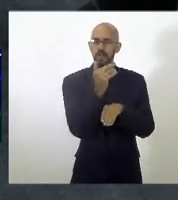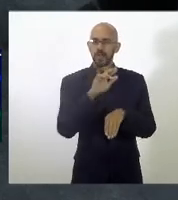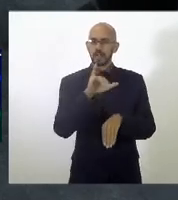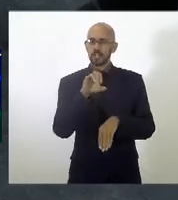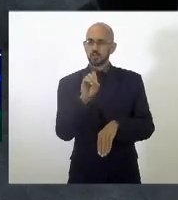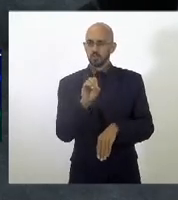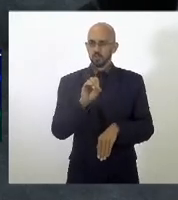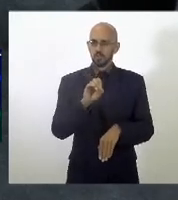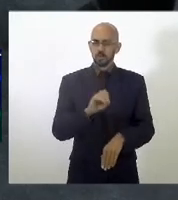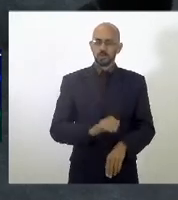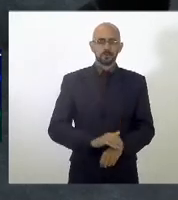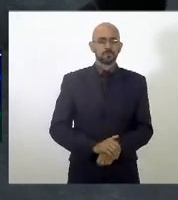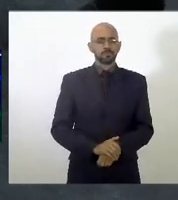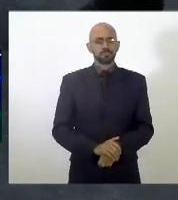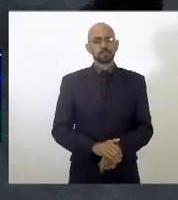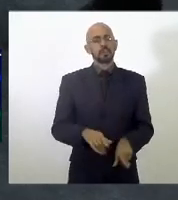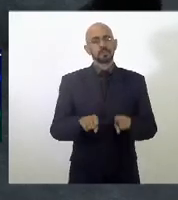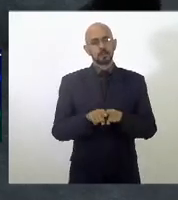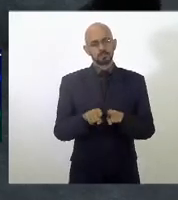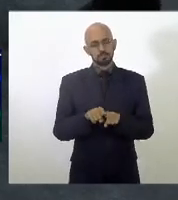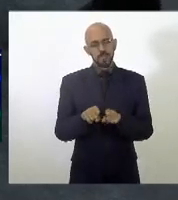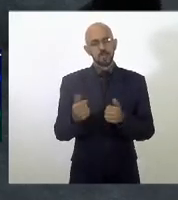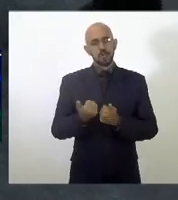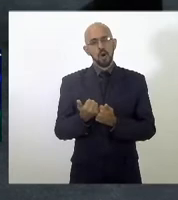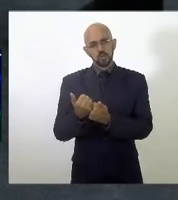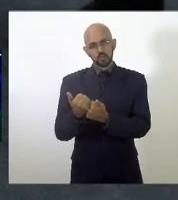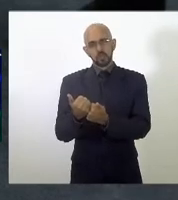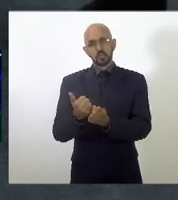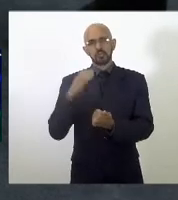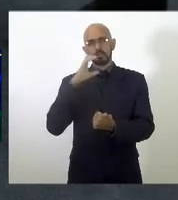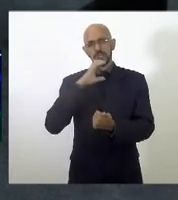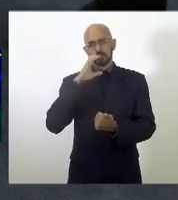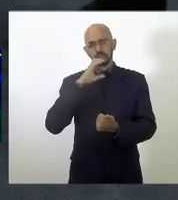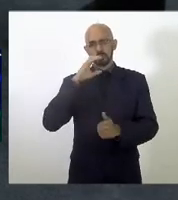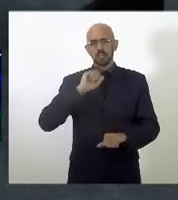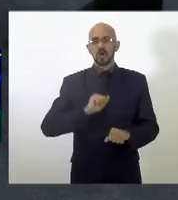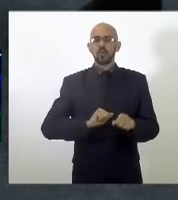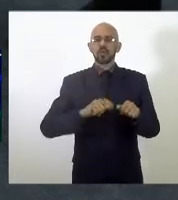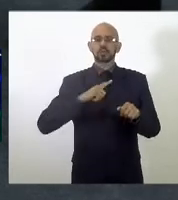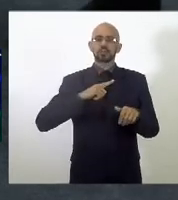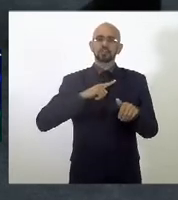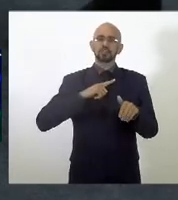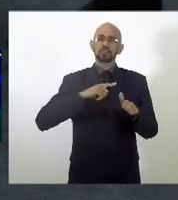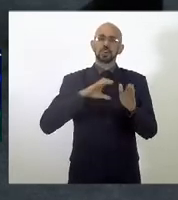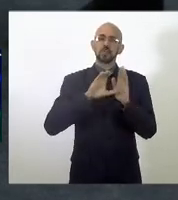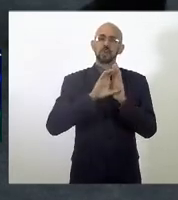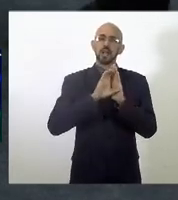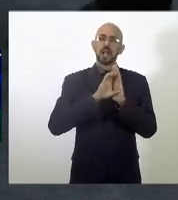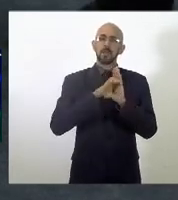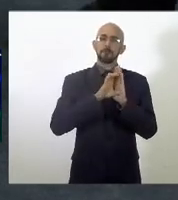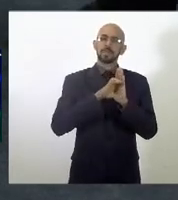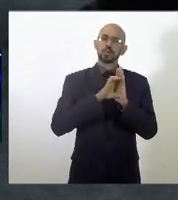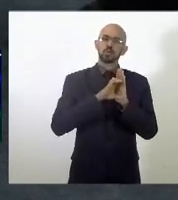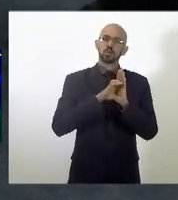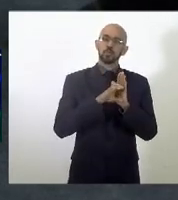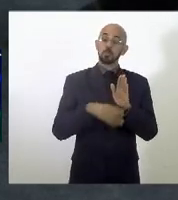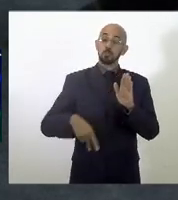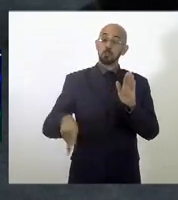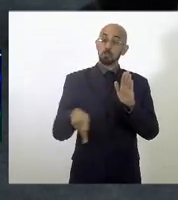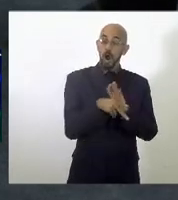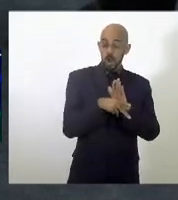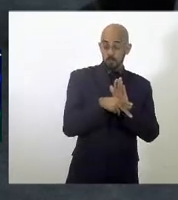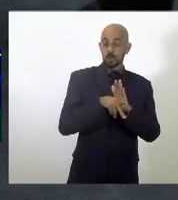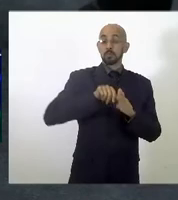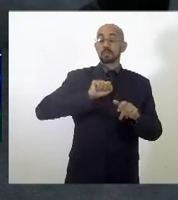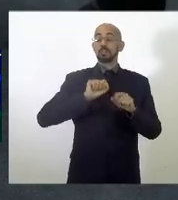E, além do auxílio emergencial, ele tinha um capítulo que visava especificamente